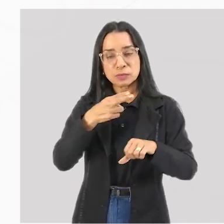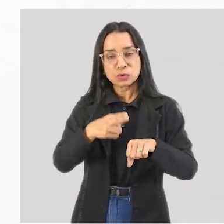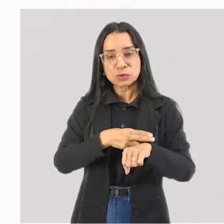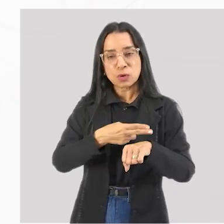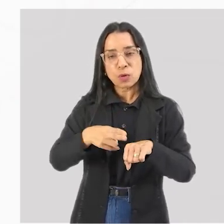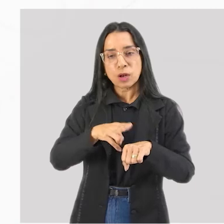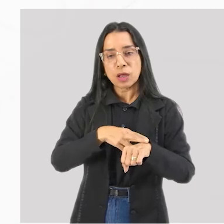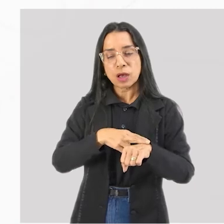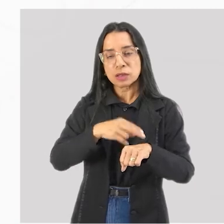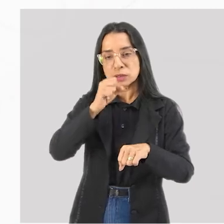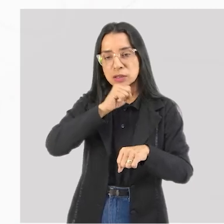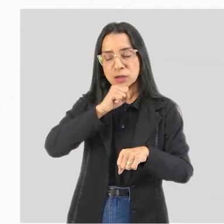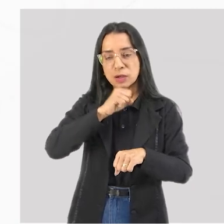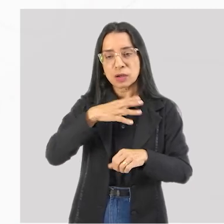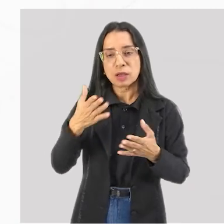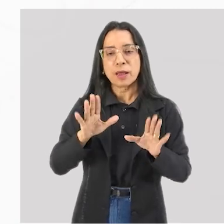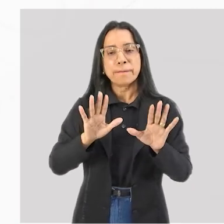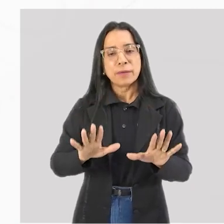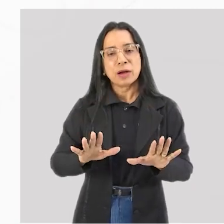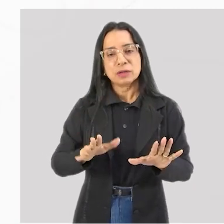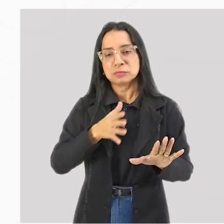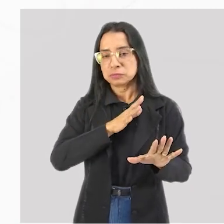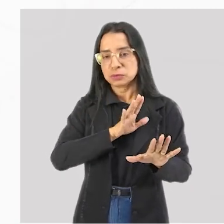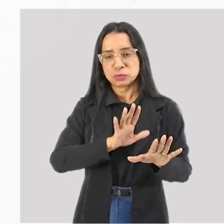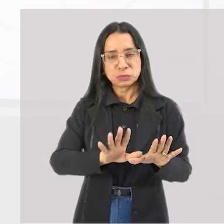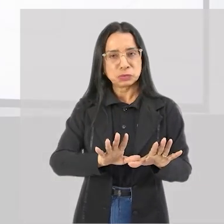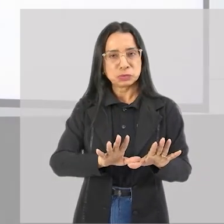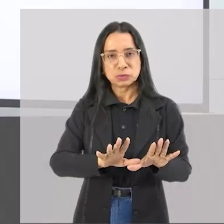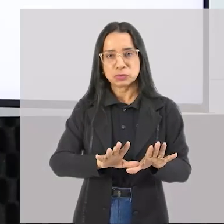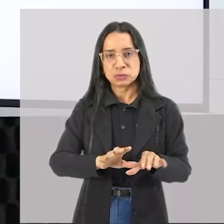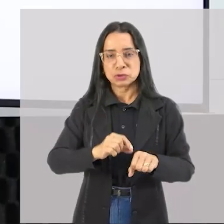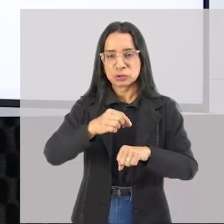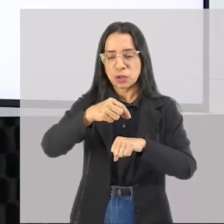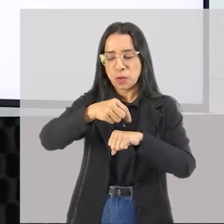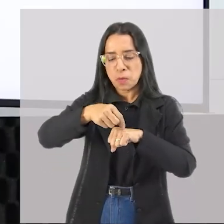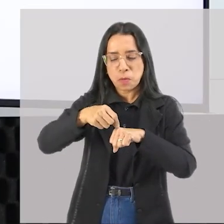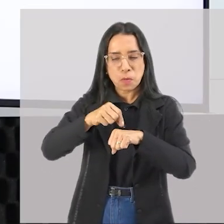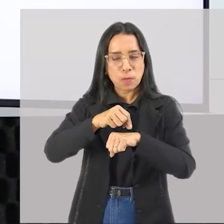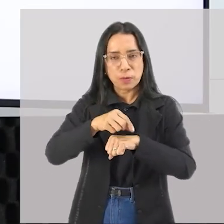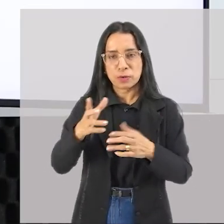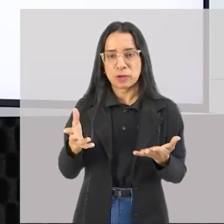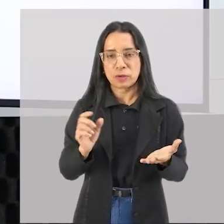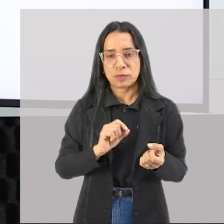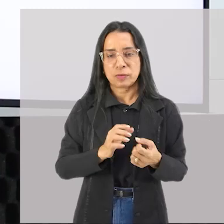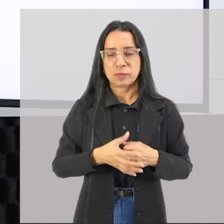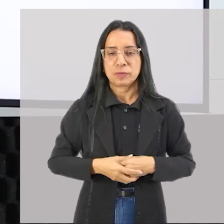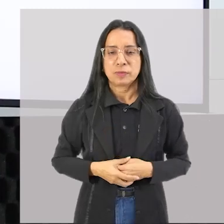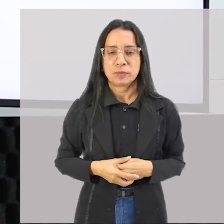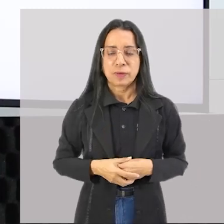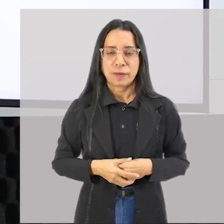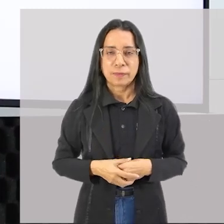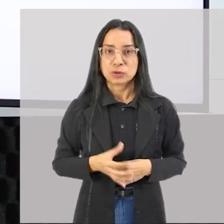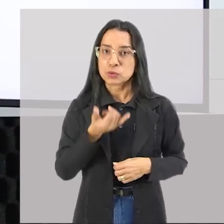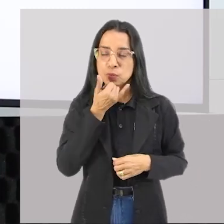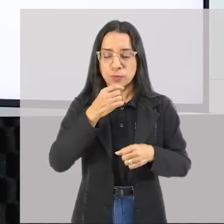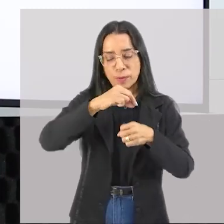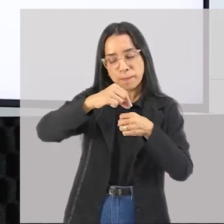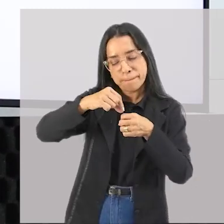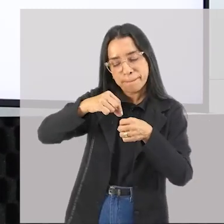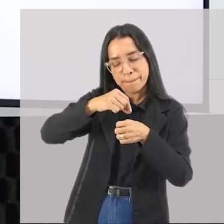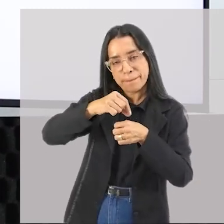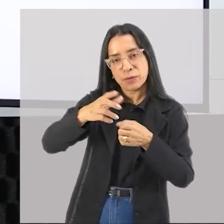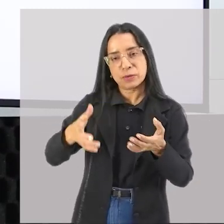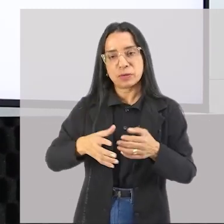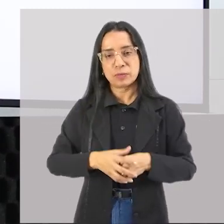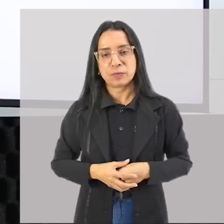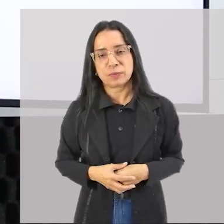chocolate, sorvete de chocolate, mas eu não gosto de morango, sorvete de morango. She, olha o like aqui como verbo, tá bom? Eu